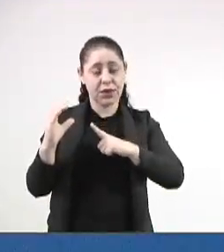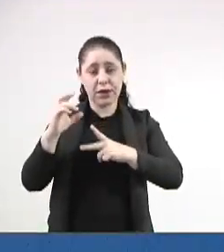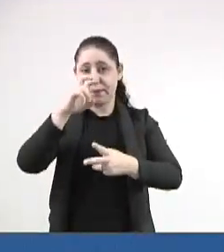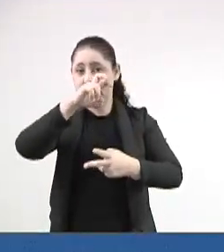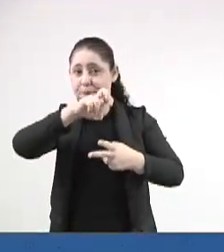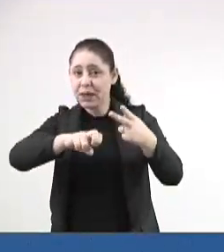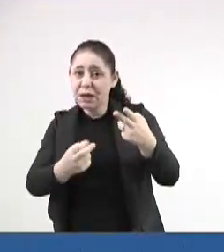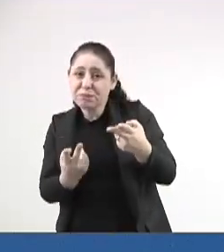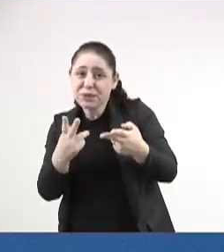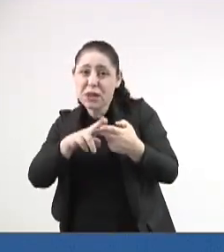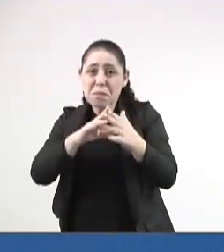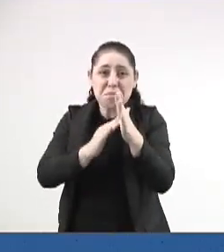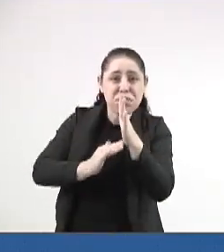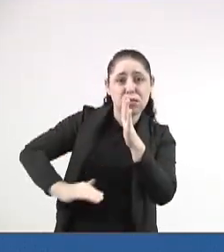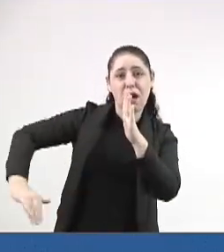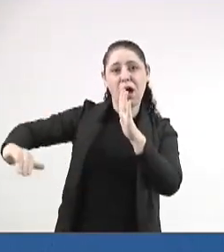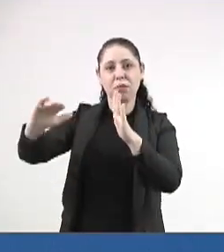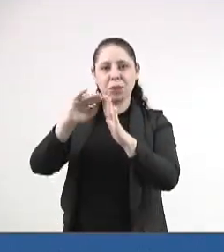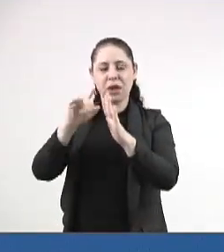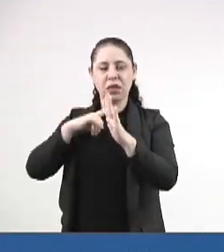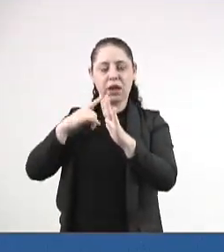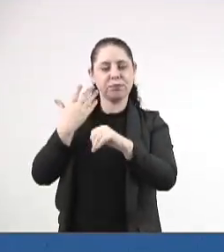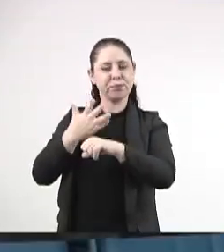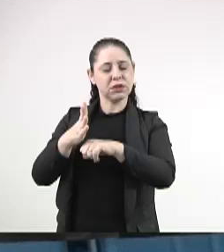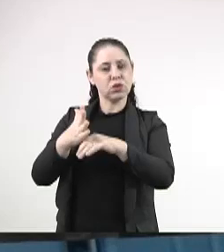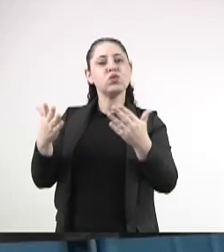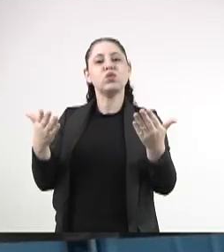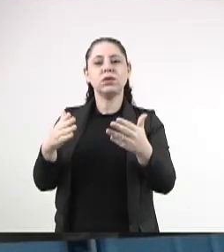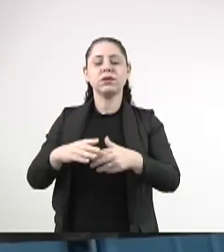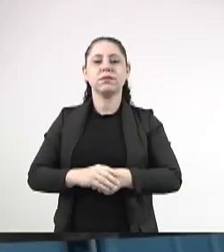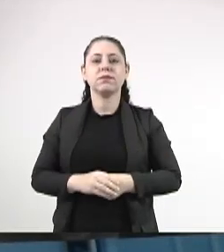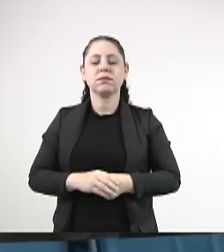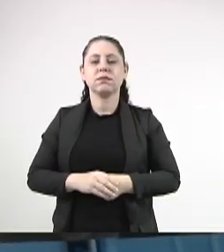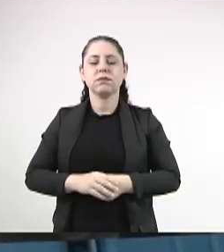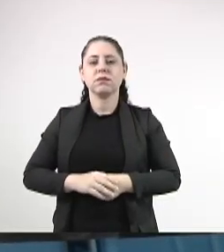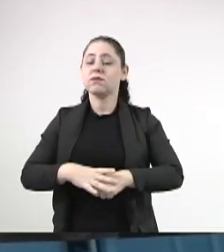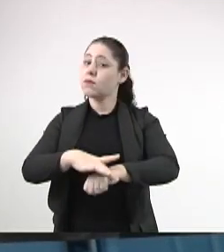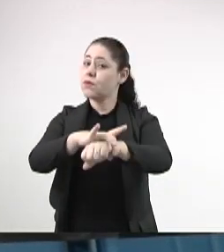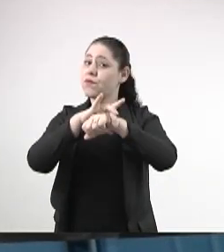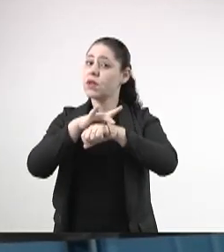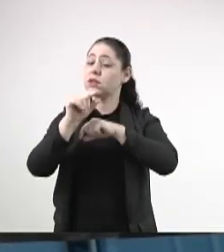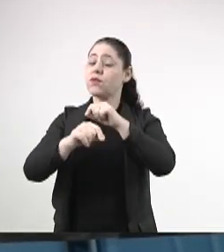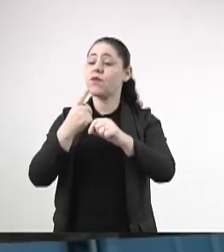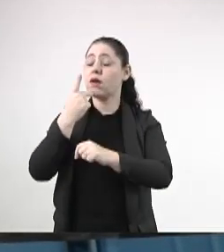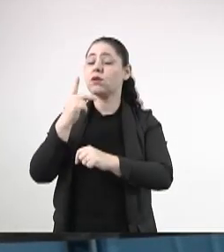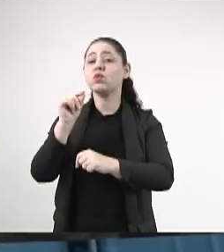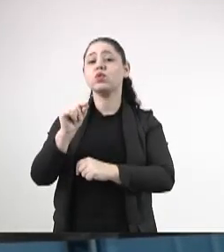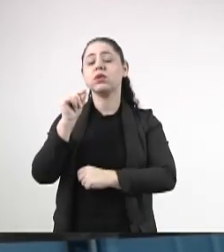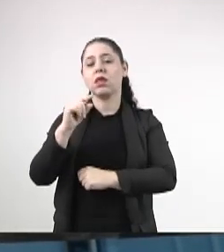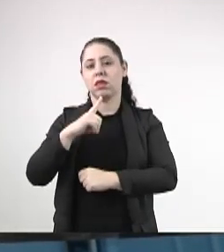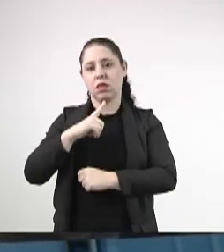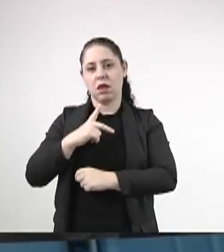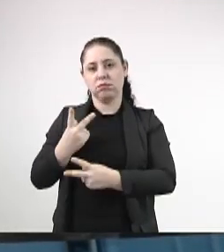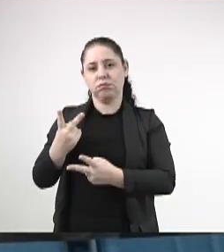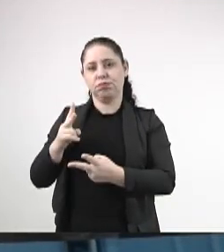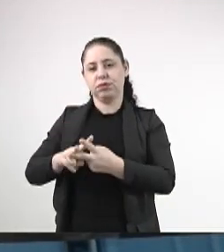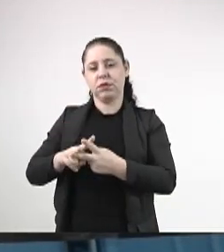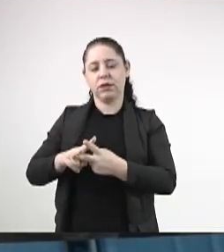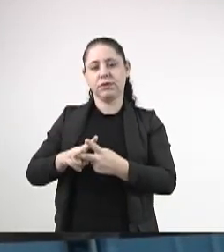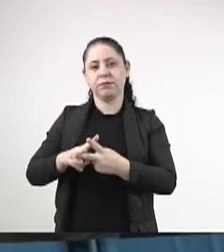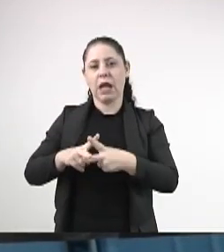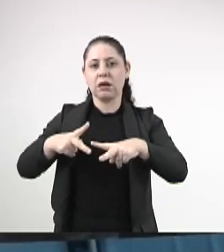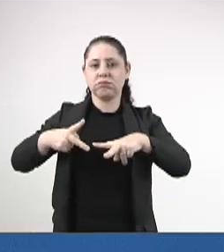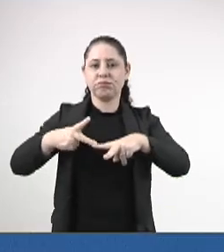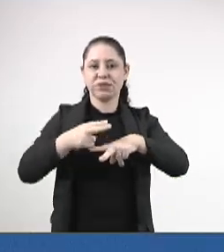pena muito maior do que eles têm na prática. Nós defendemos que eles recebam a pena da castração